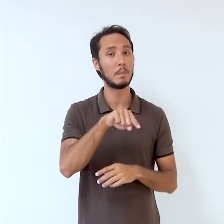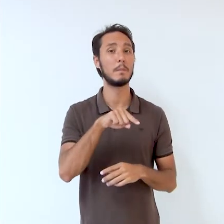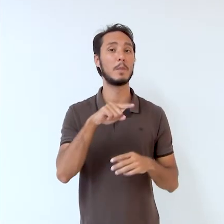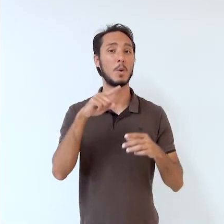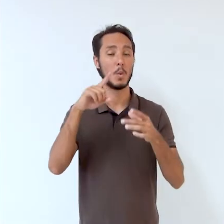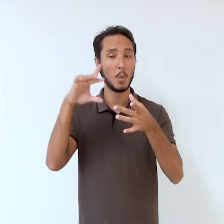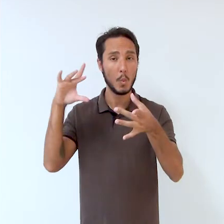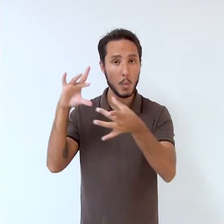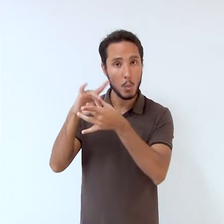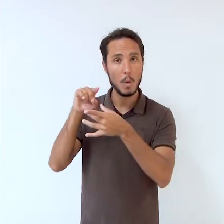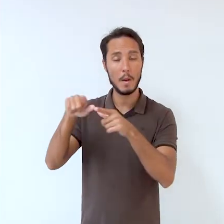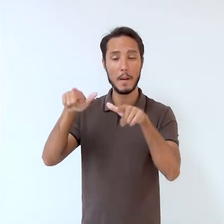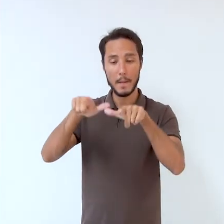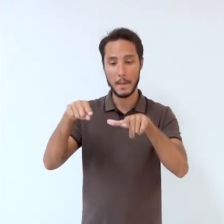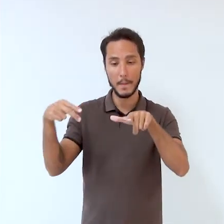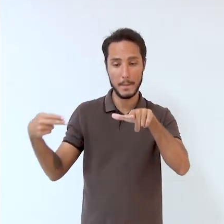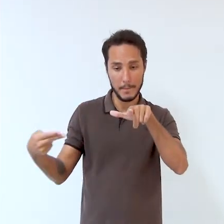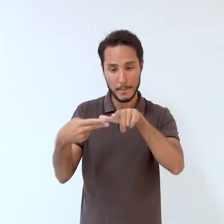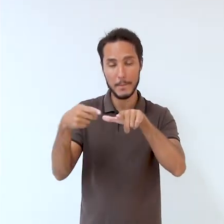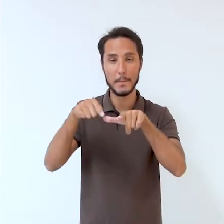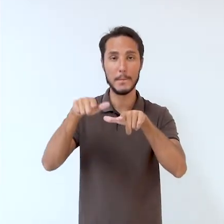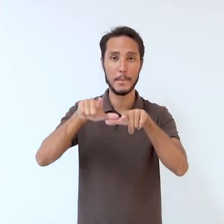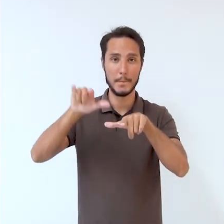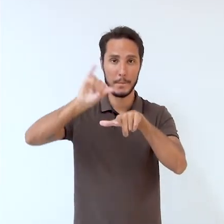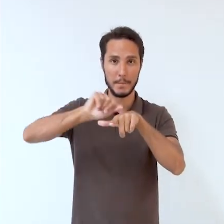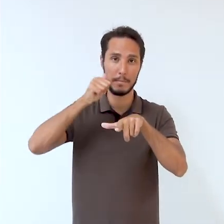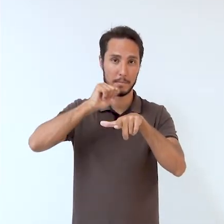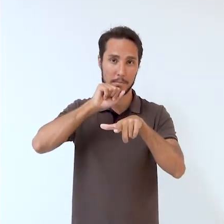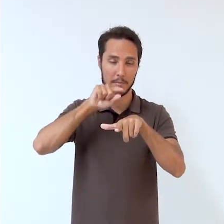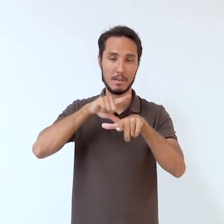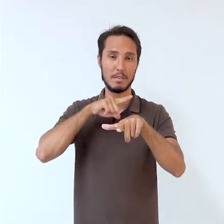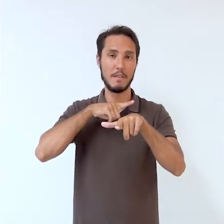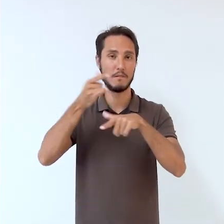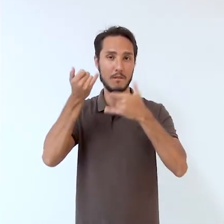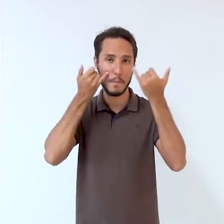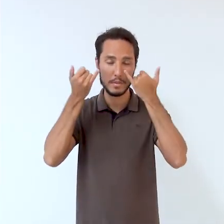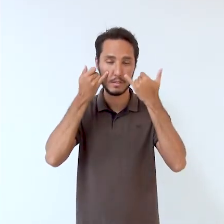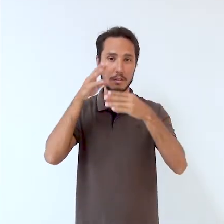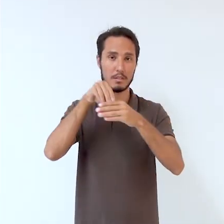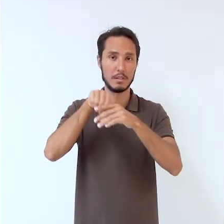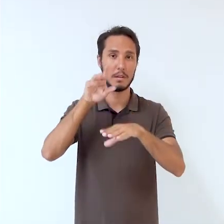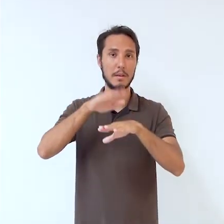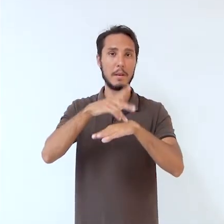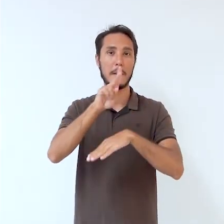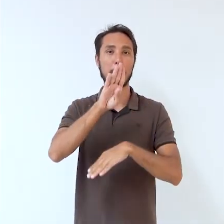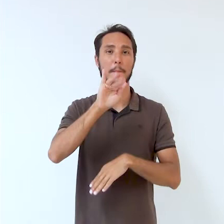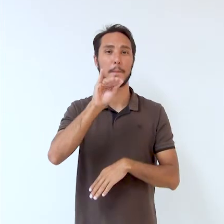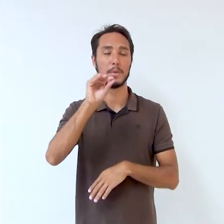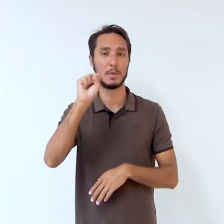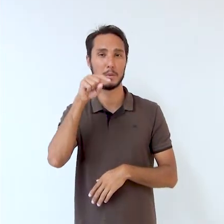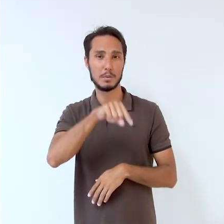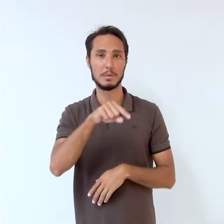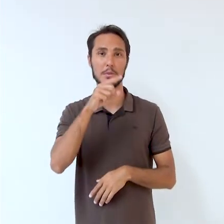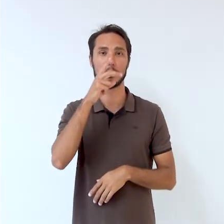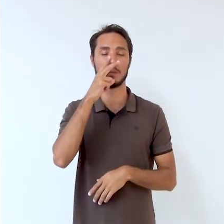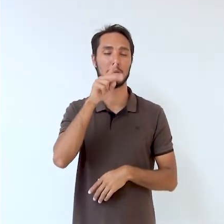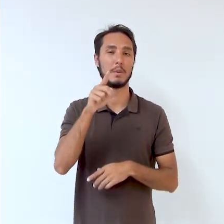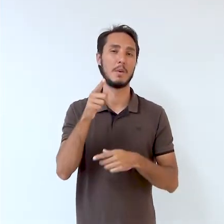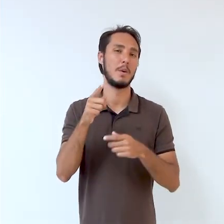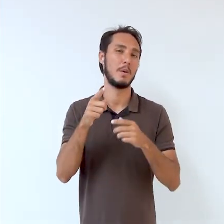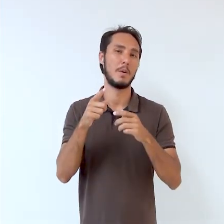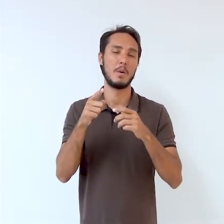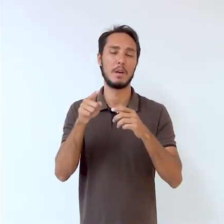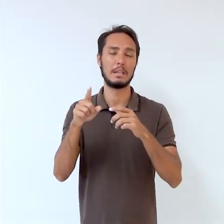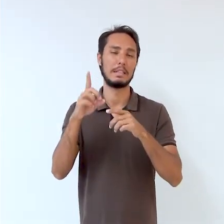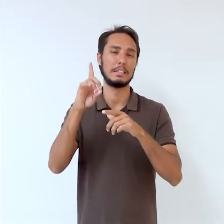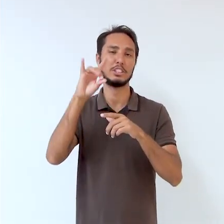é um dispositivo conectado na placa-mãe, responsável por manter informações da BIOS,